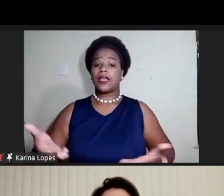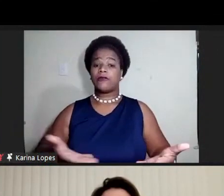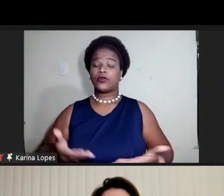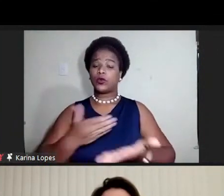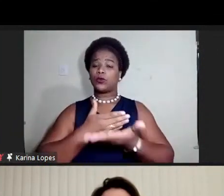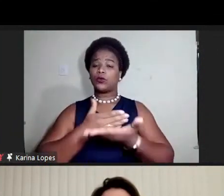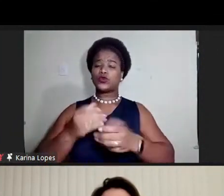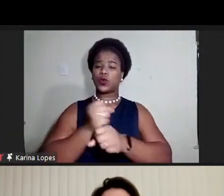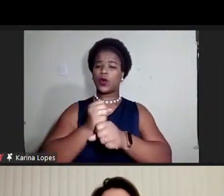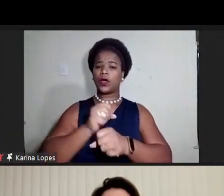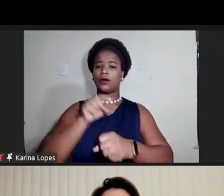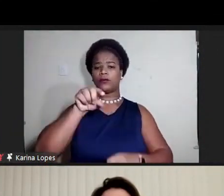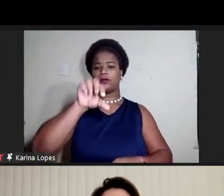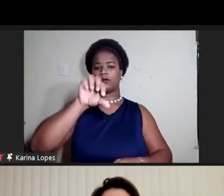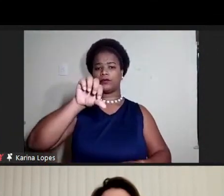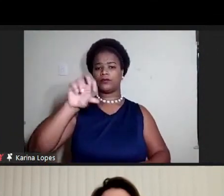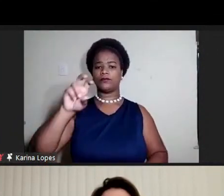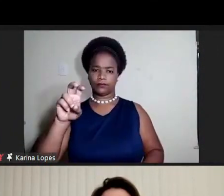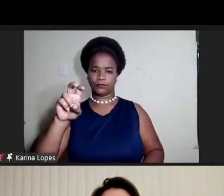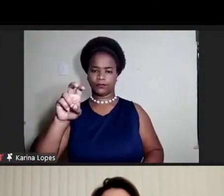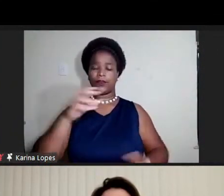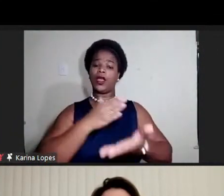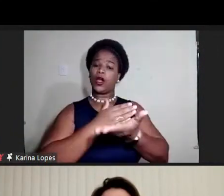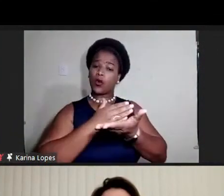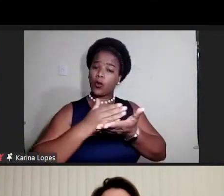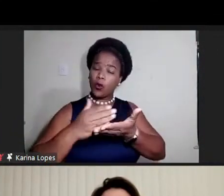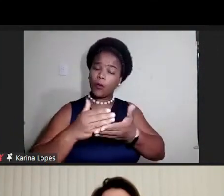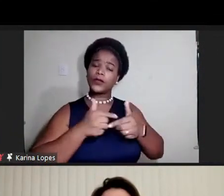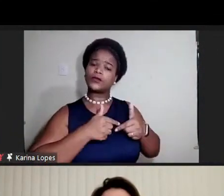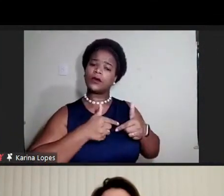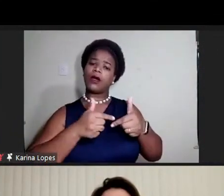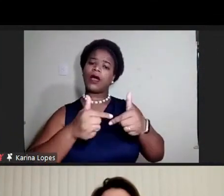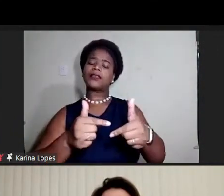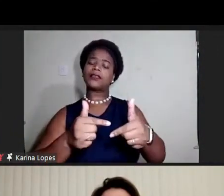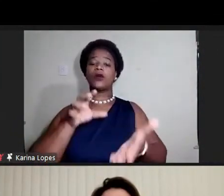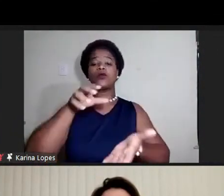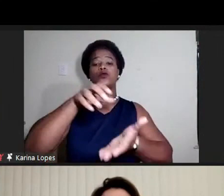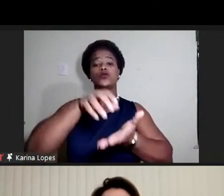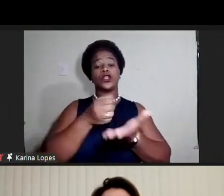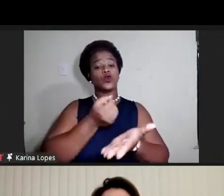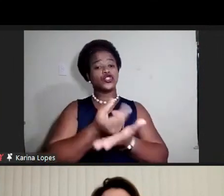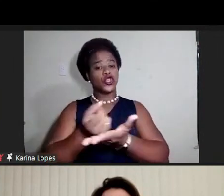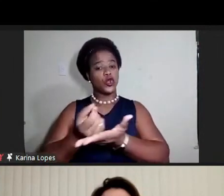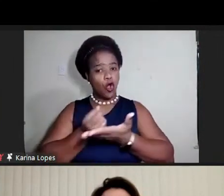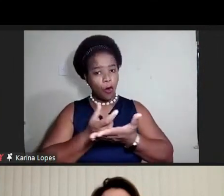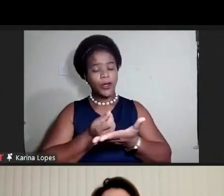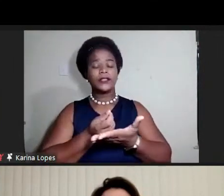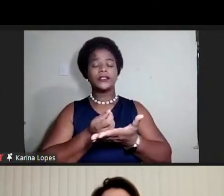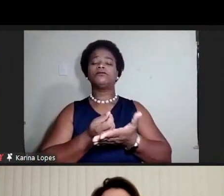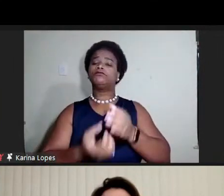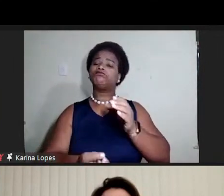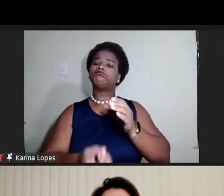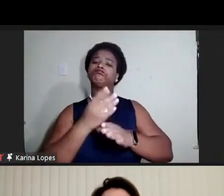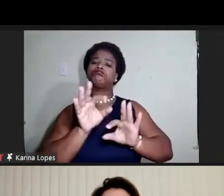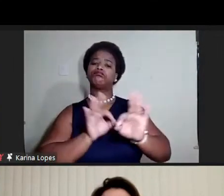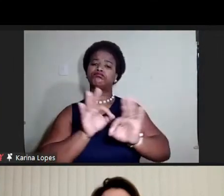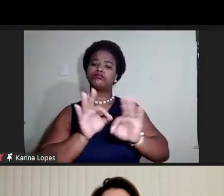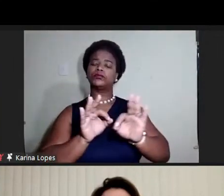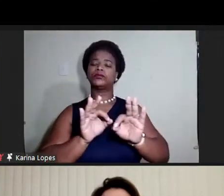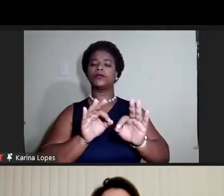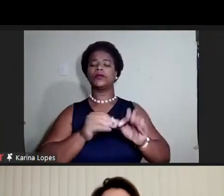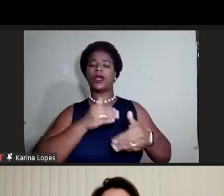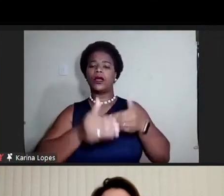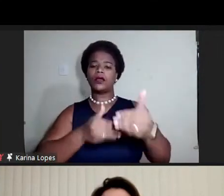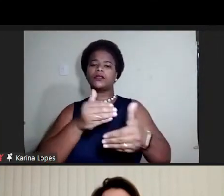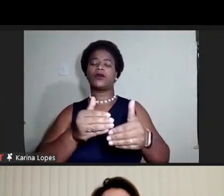1995, iniciou sua atuação no setor de compras, onde desenvolveu atividades técnicas na análise